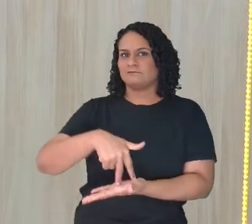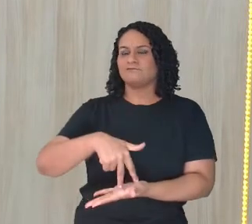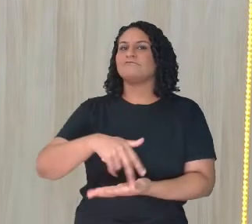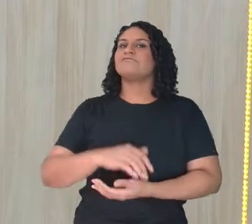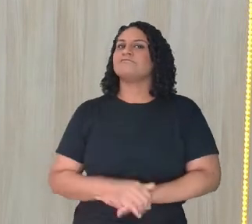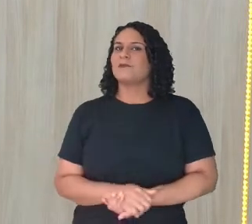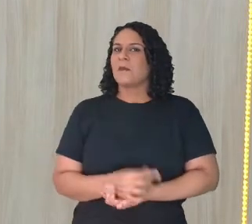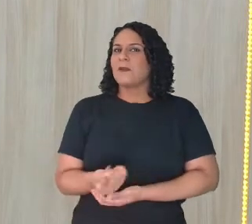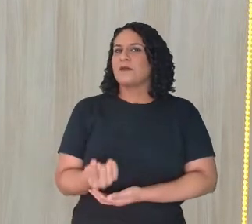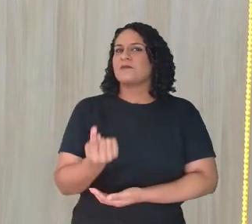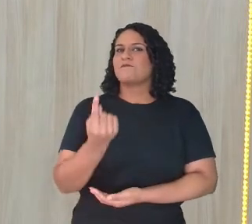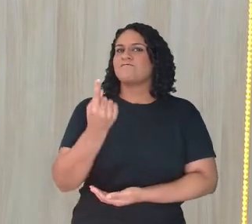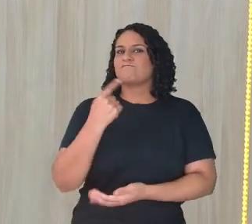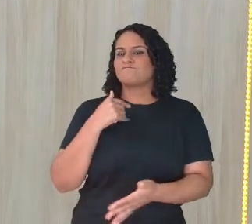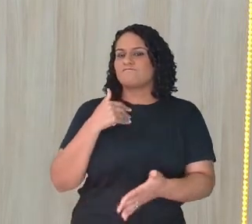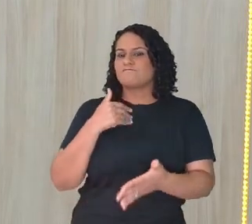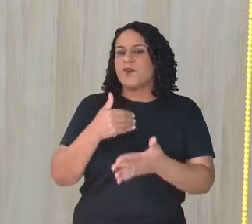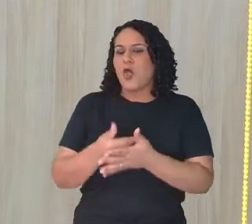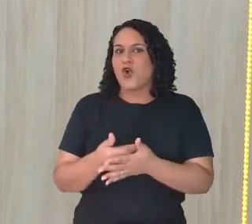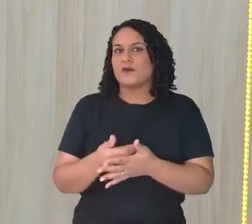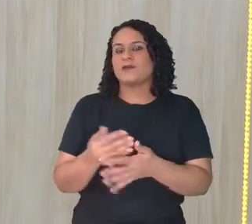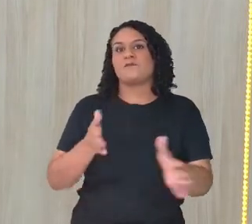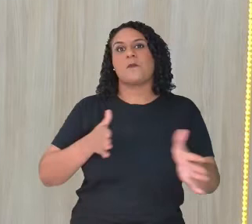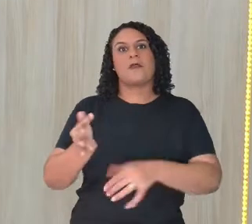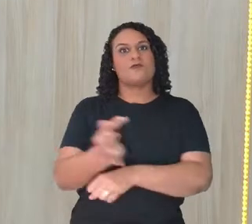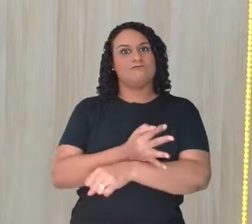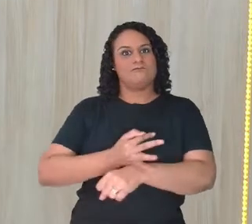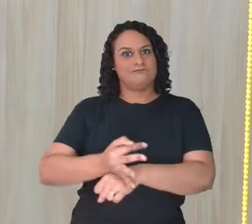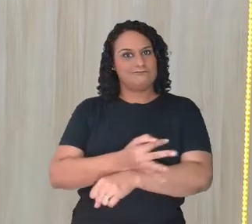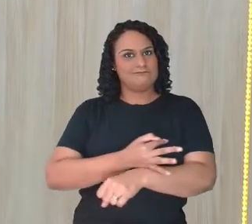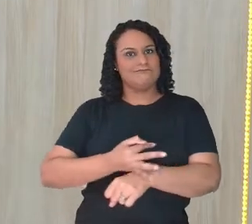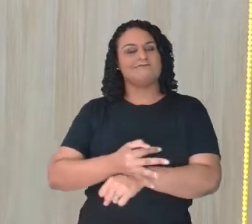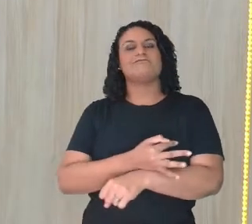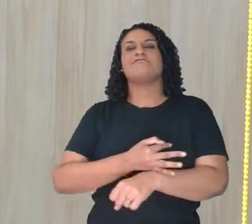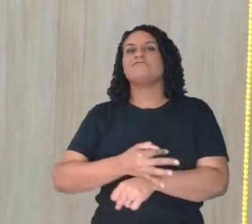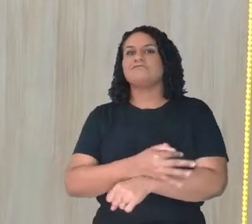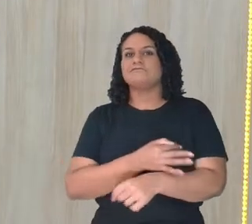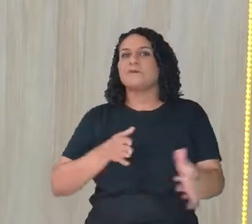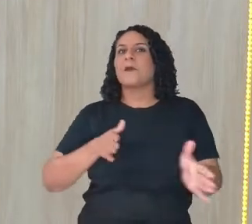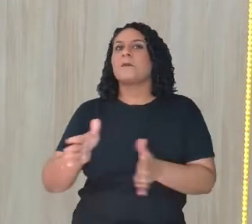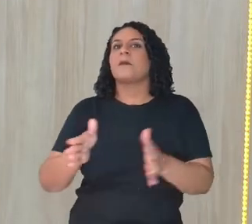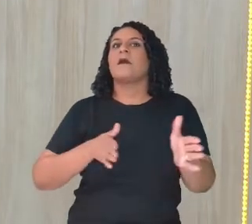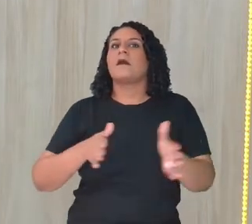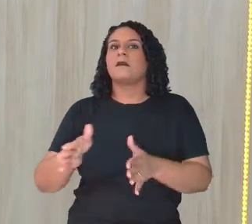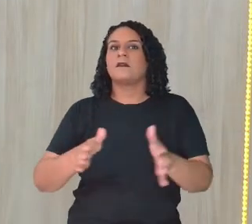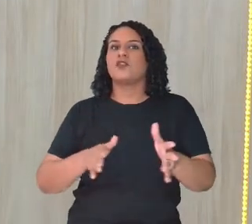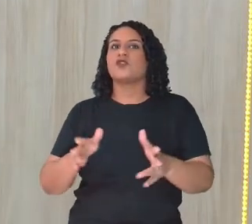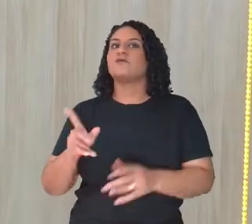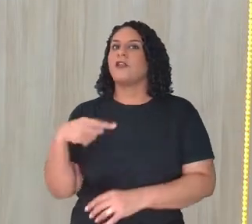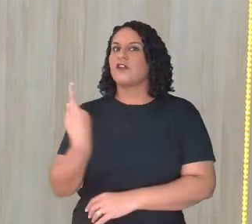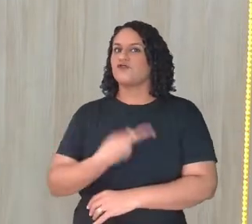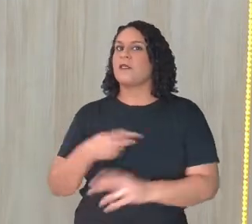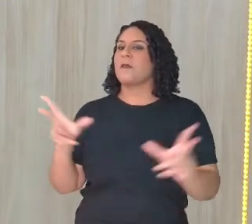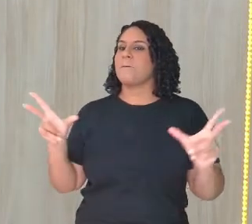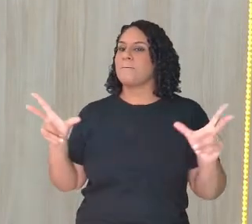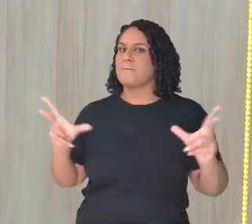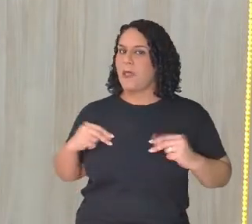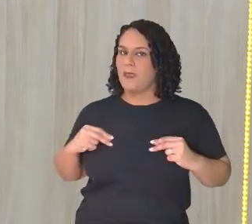bem pertinho do recesso, tá chegando aquele período merecido